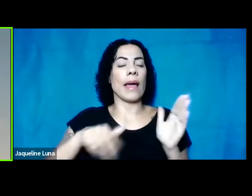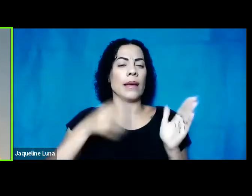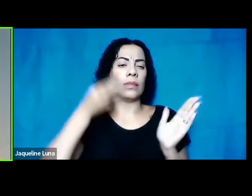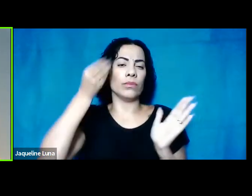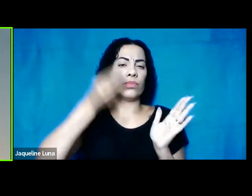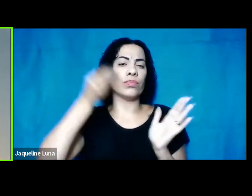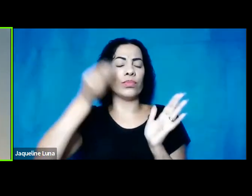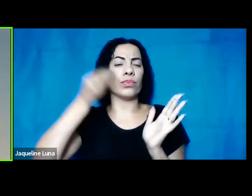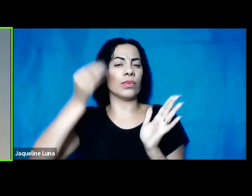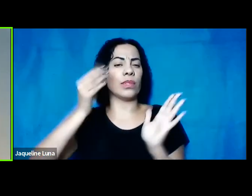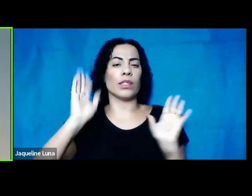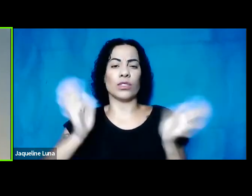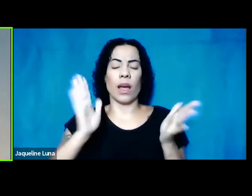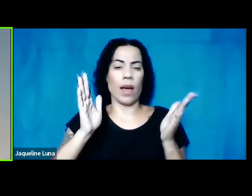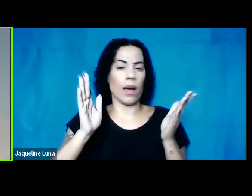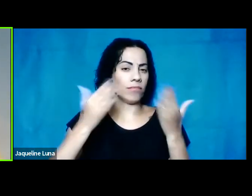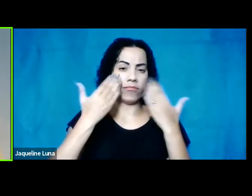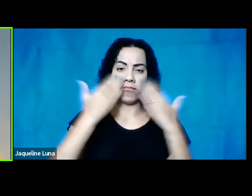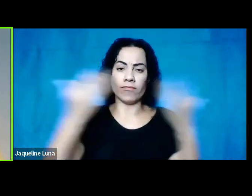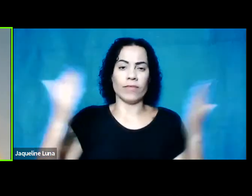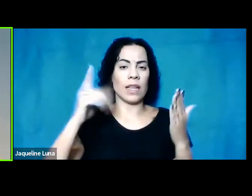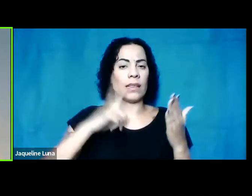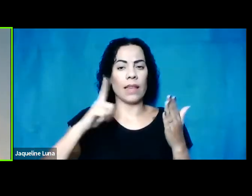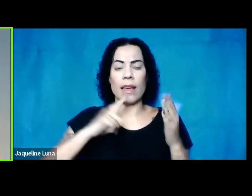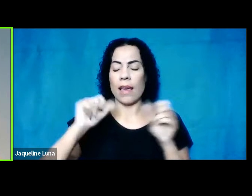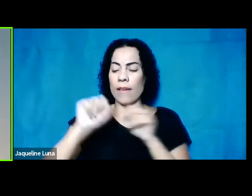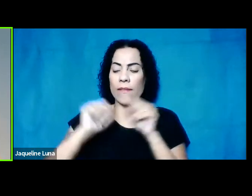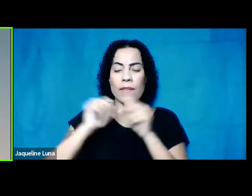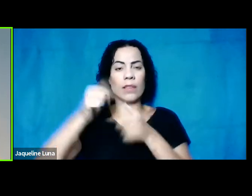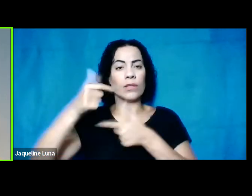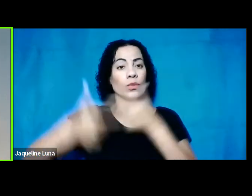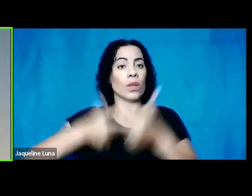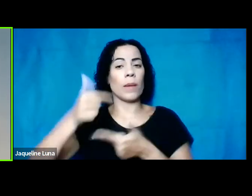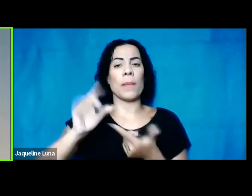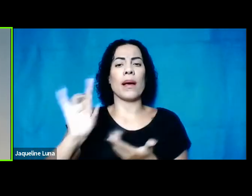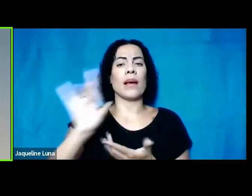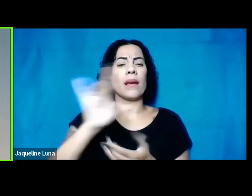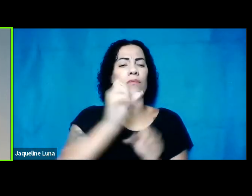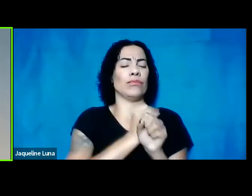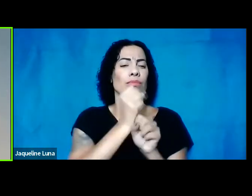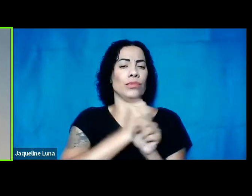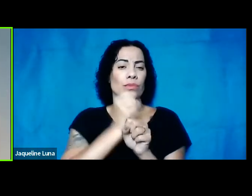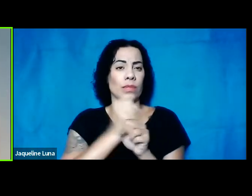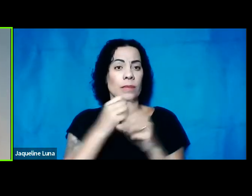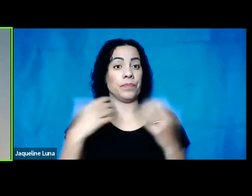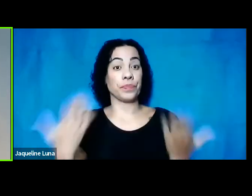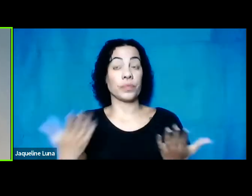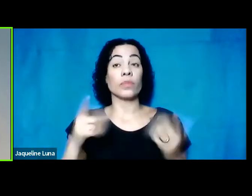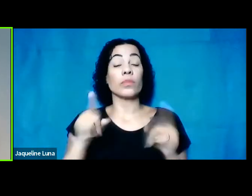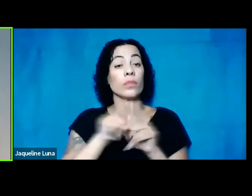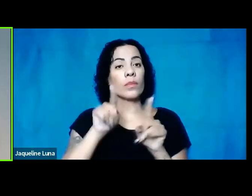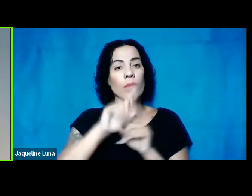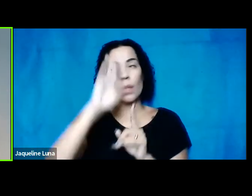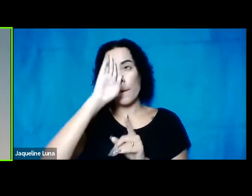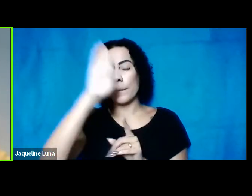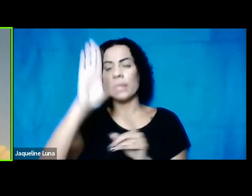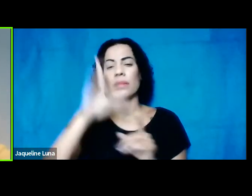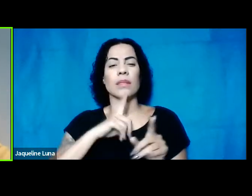experiências notáveis e realizações de anos, são também, sobretudo,